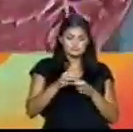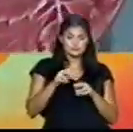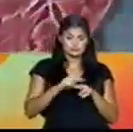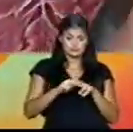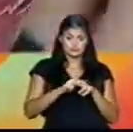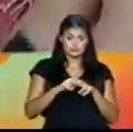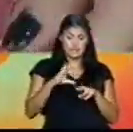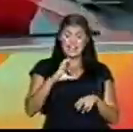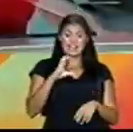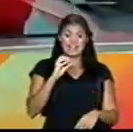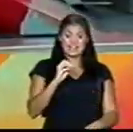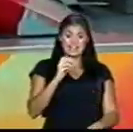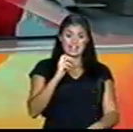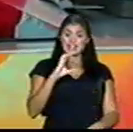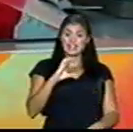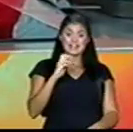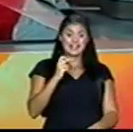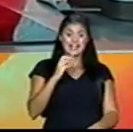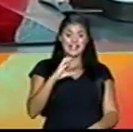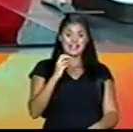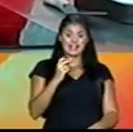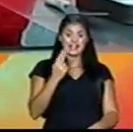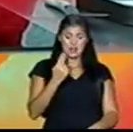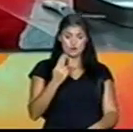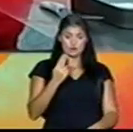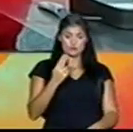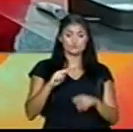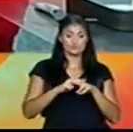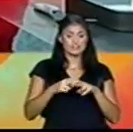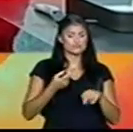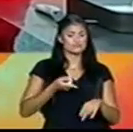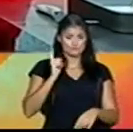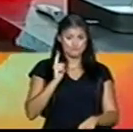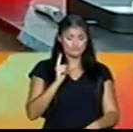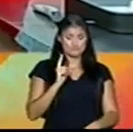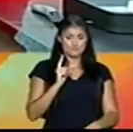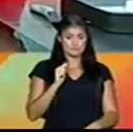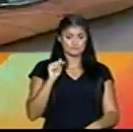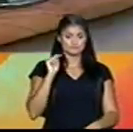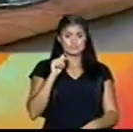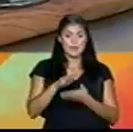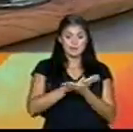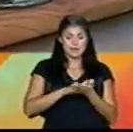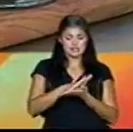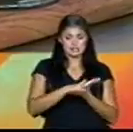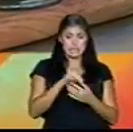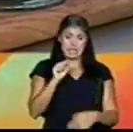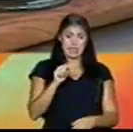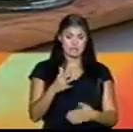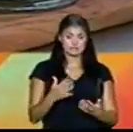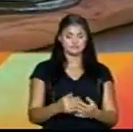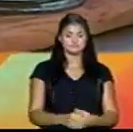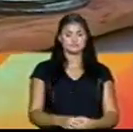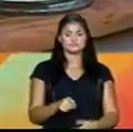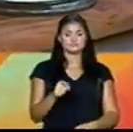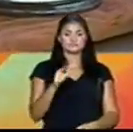adoçante natural. E é cacau, não é chocolate? Não, cacau. Cru, por isso. Pronto, e a base é esta. Isso